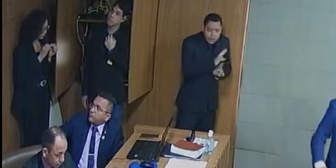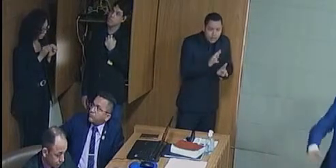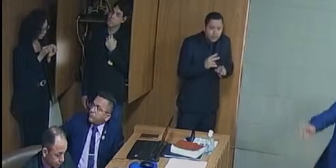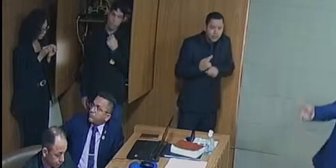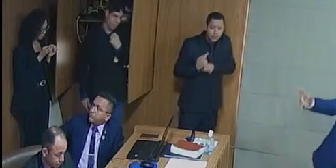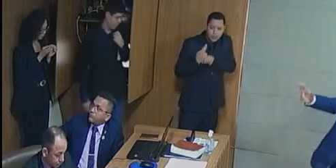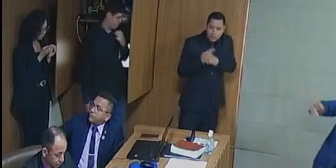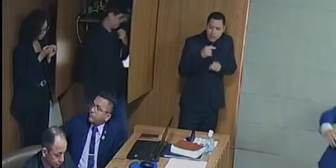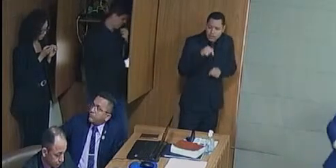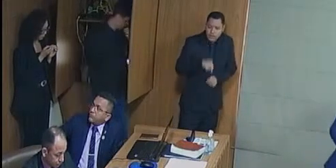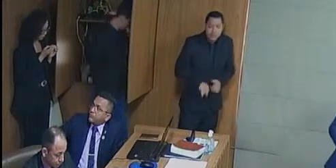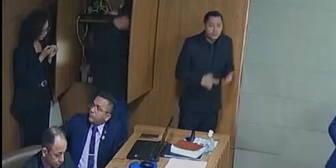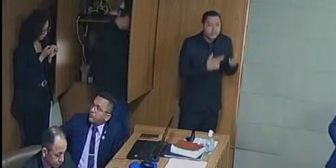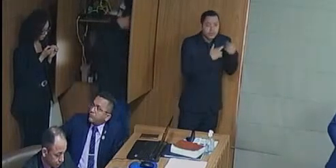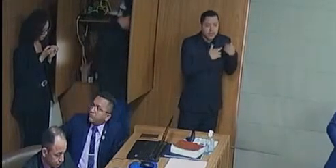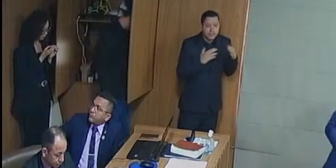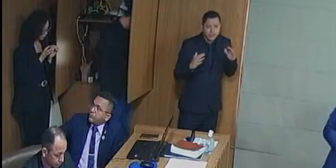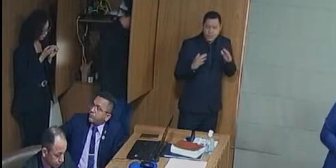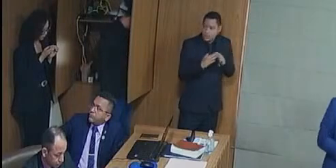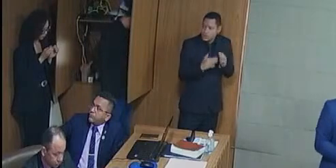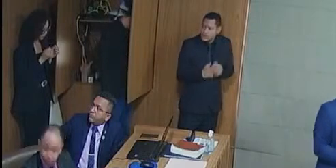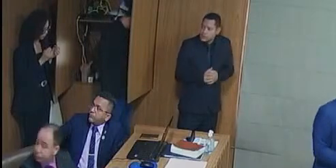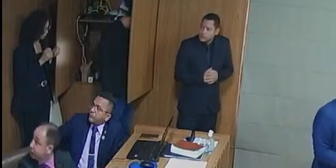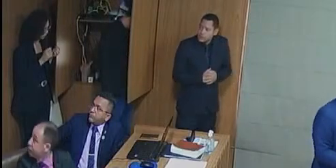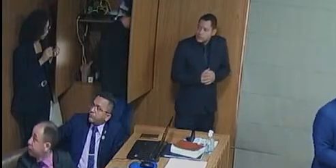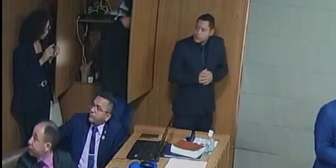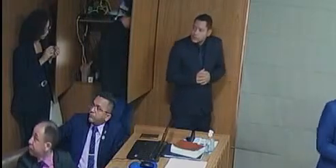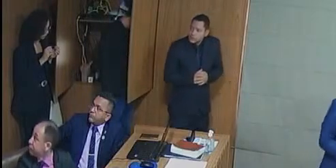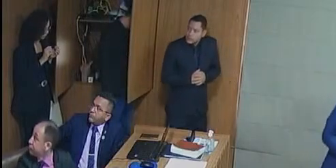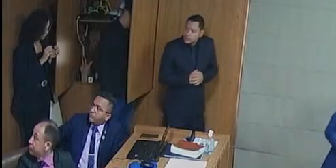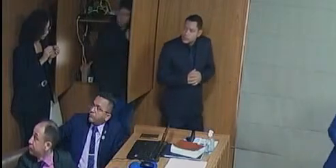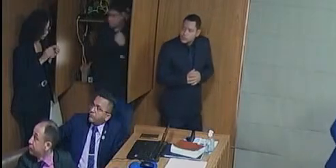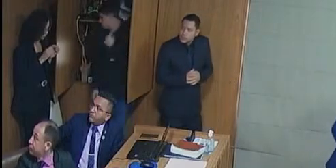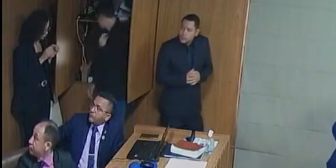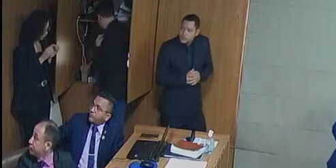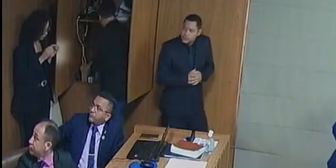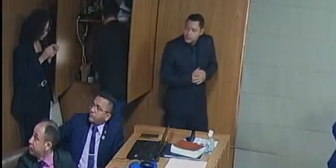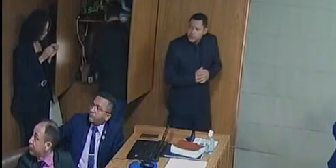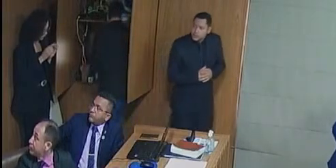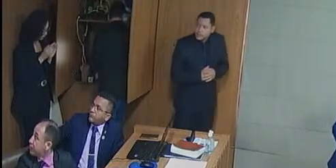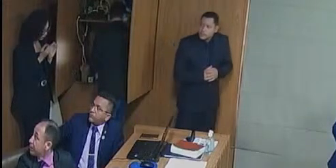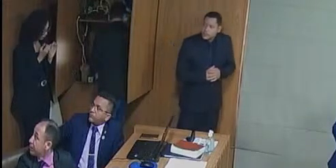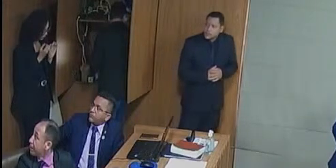casa e PED que encaminhasse o telefone pro procurador pode passar